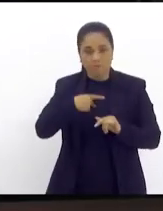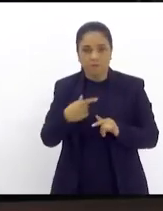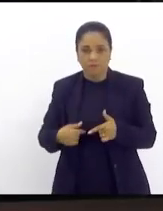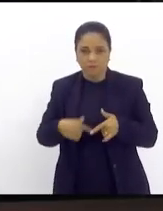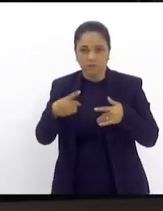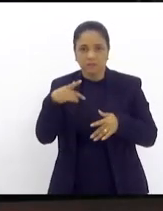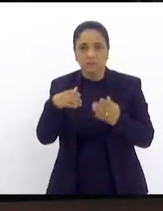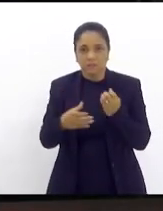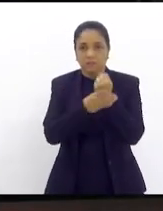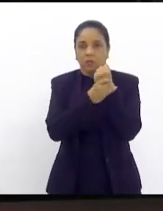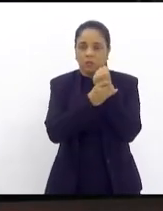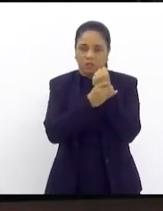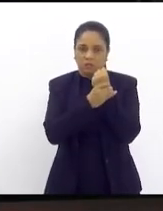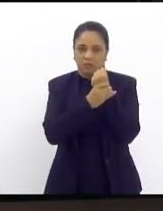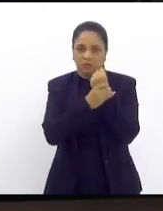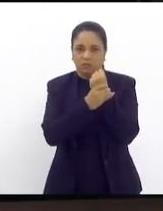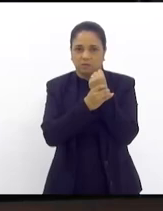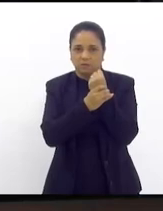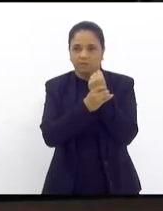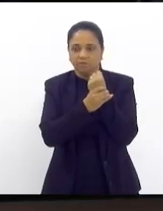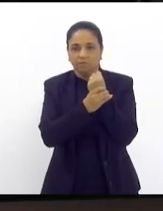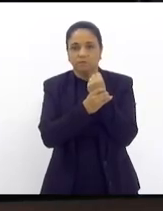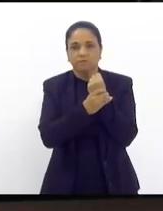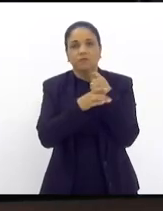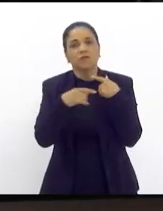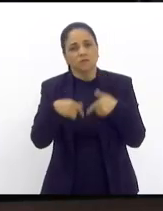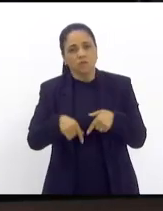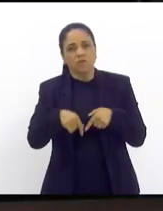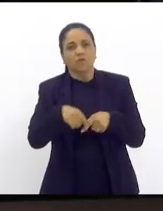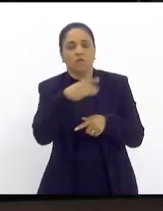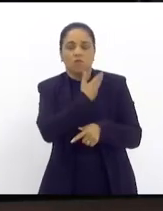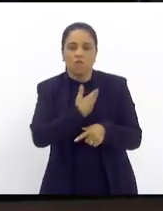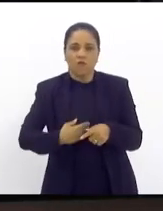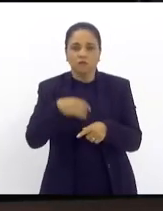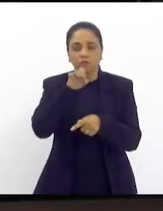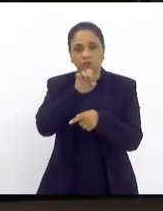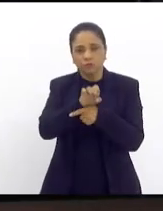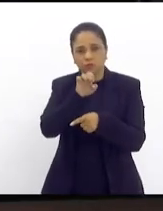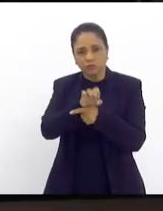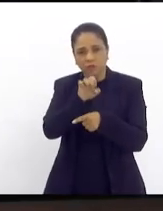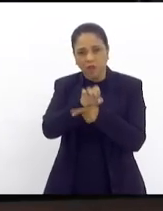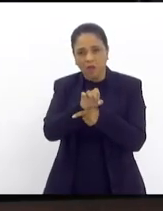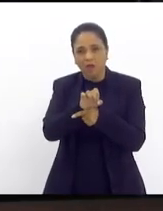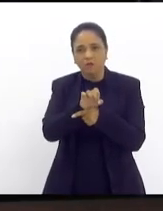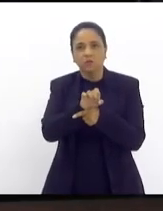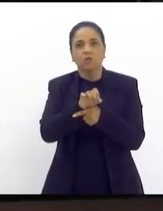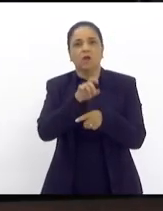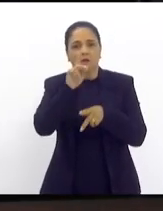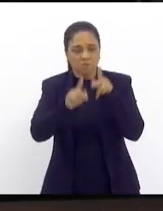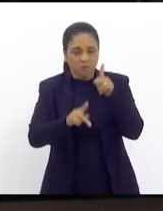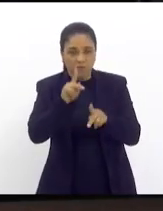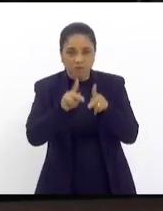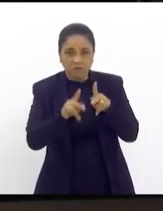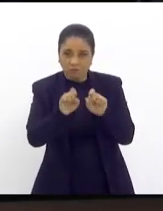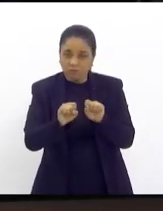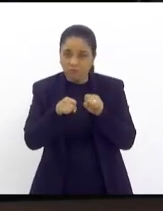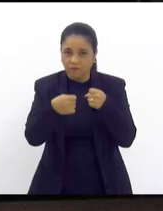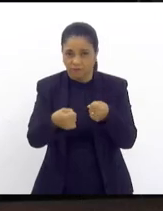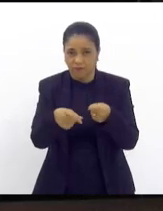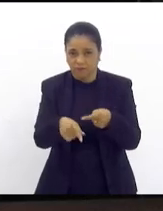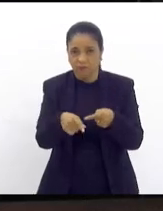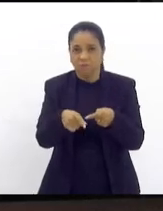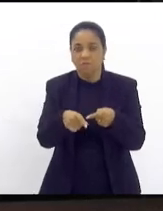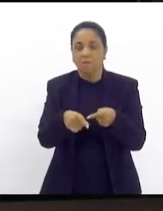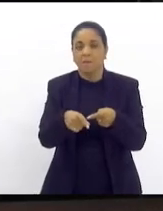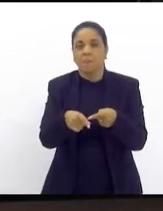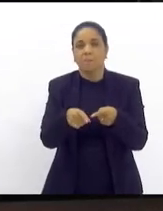a hipocrisia colocada no governo do estado que diz que defende a população mas que no final das contas